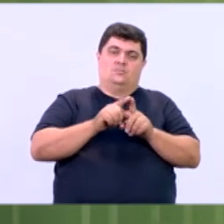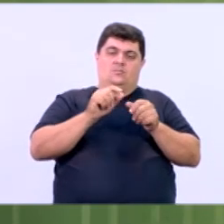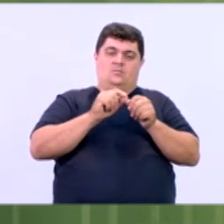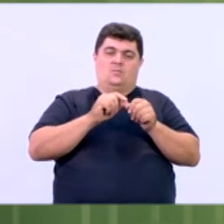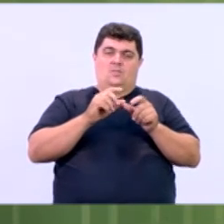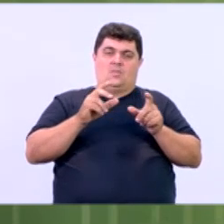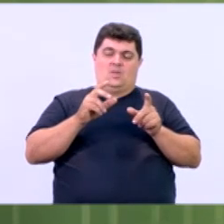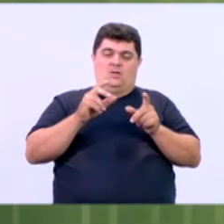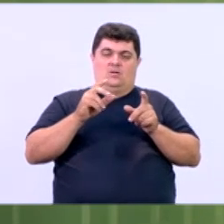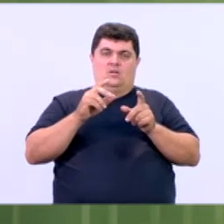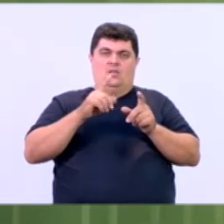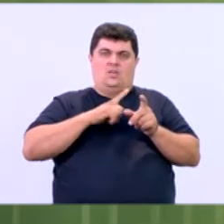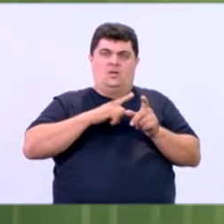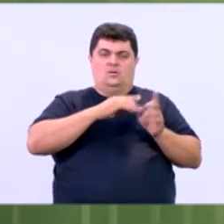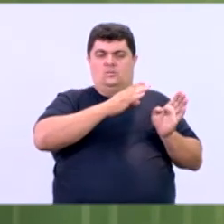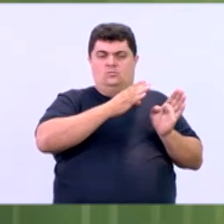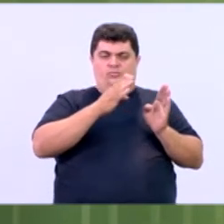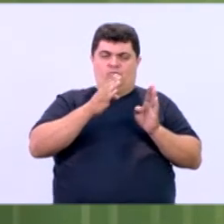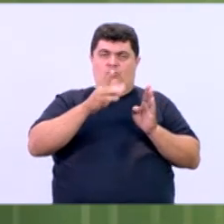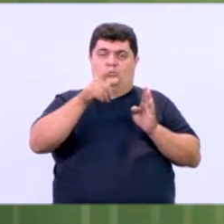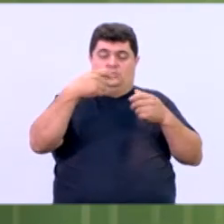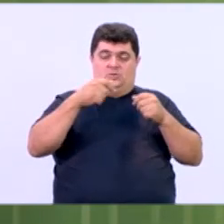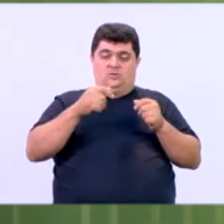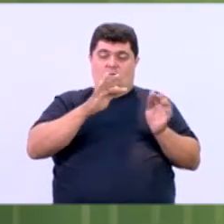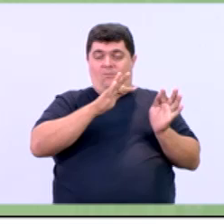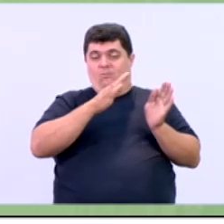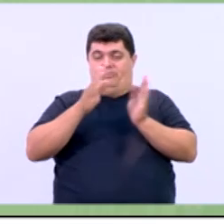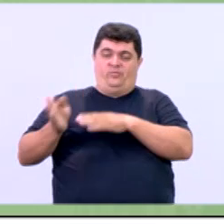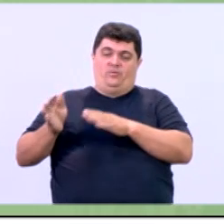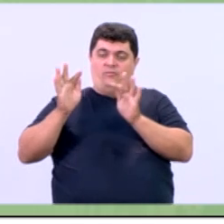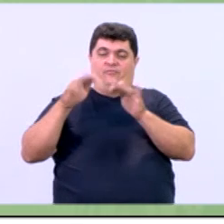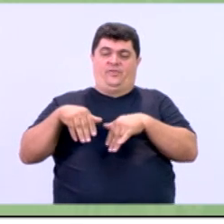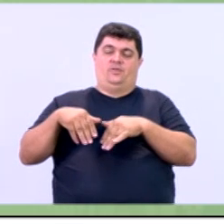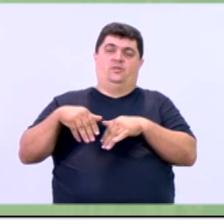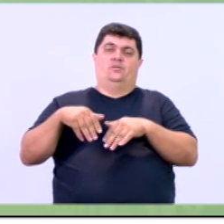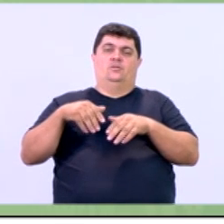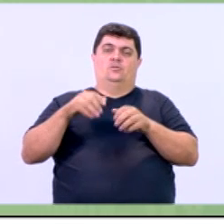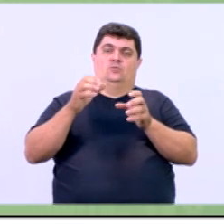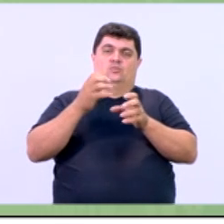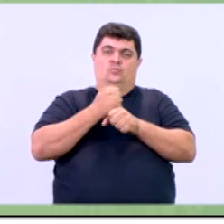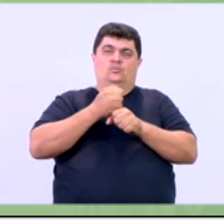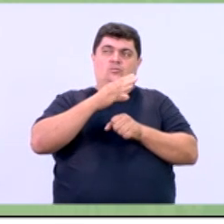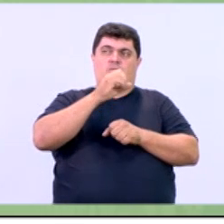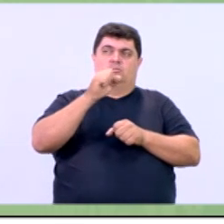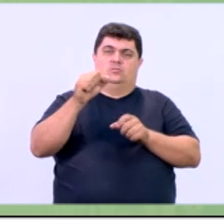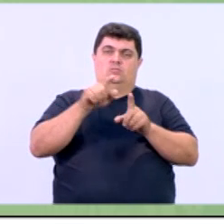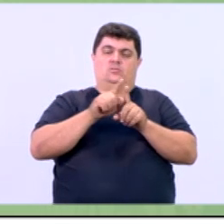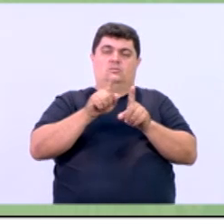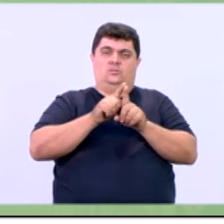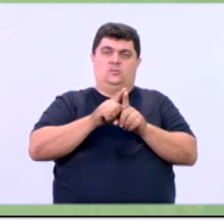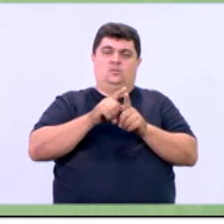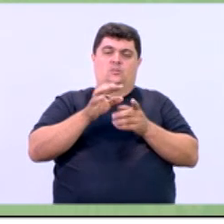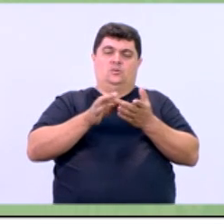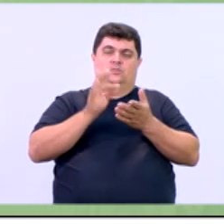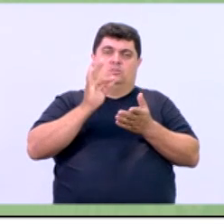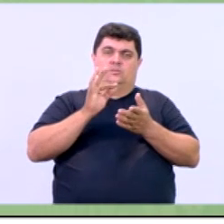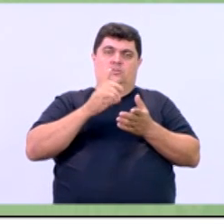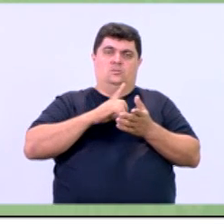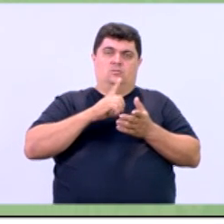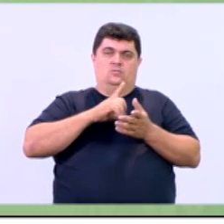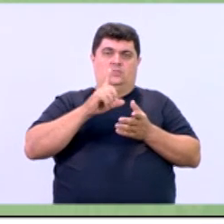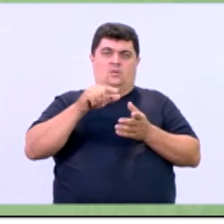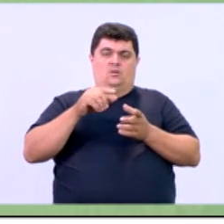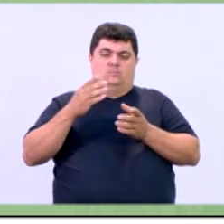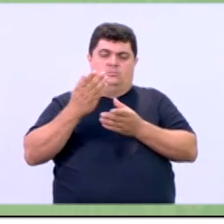a construção da página com CSS e JavaScript. Então, foi um arcabouço, né, com